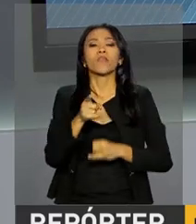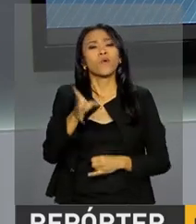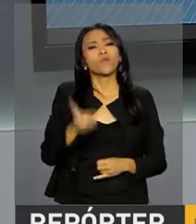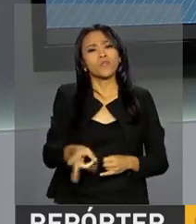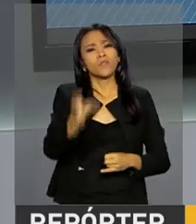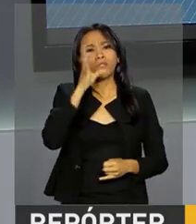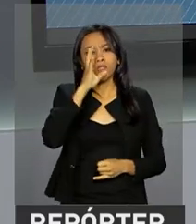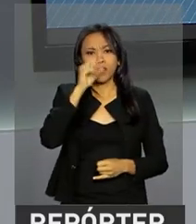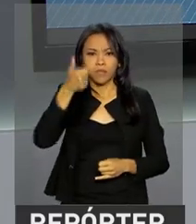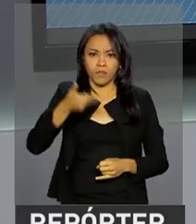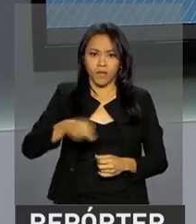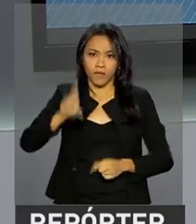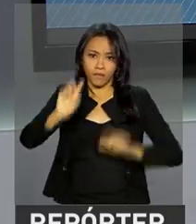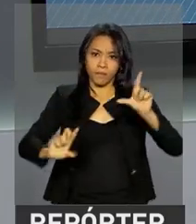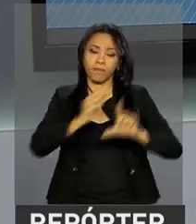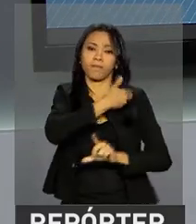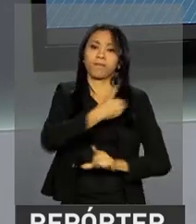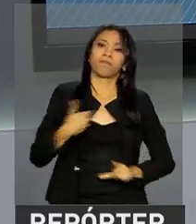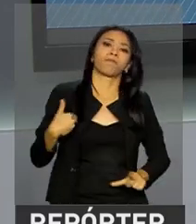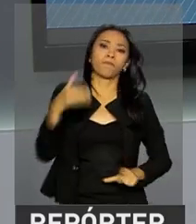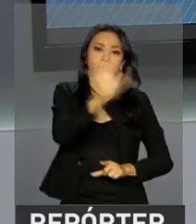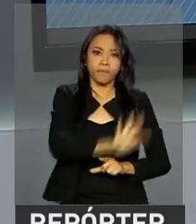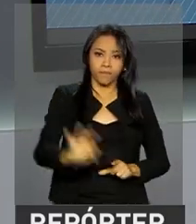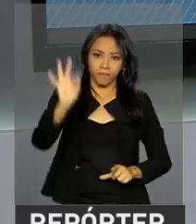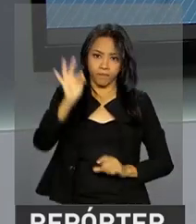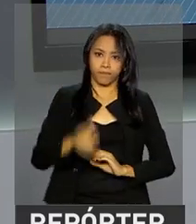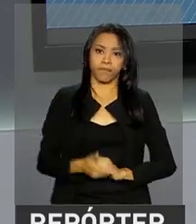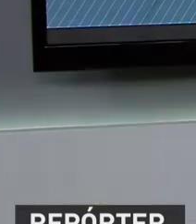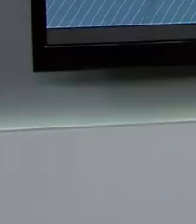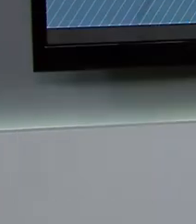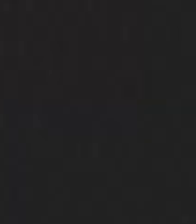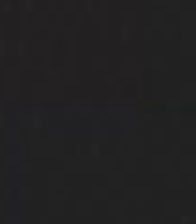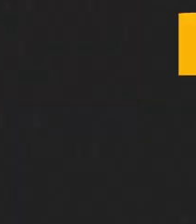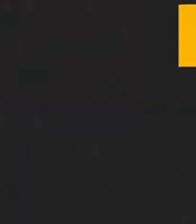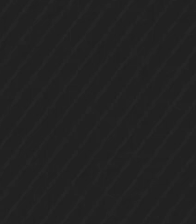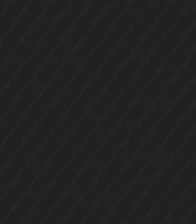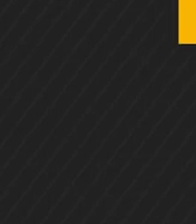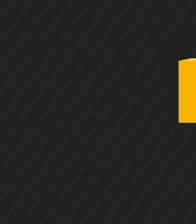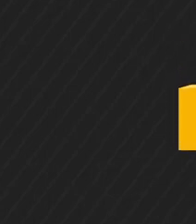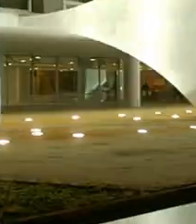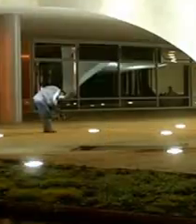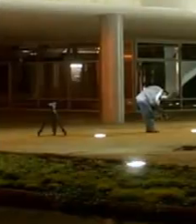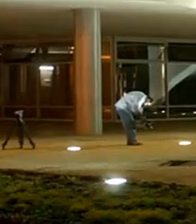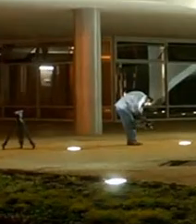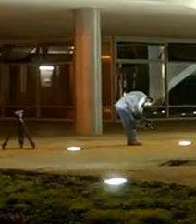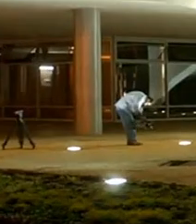Continue com a gente, NBR, a TV do Governo Federal.